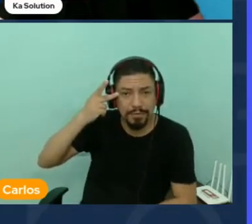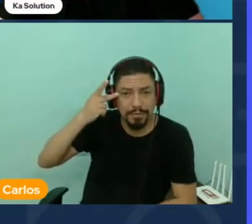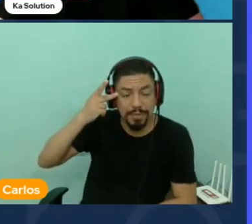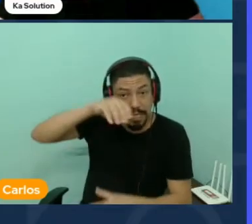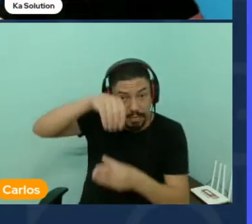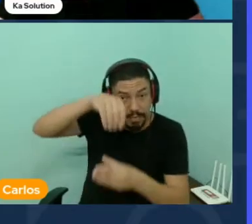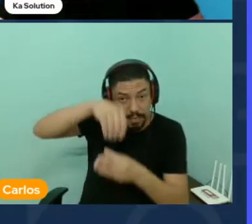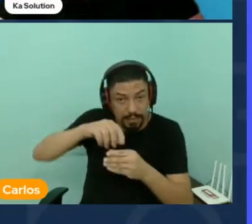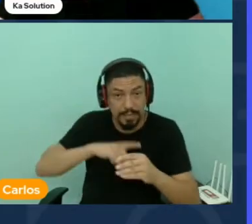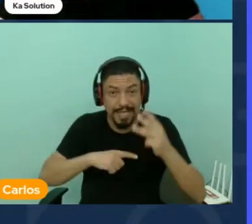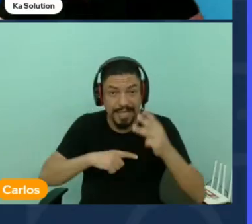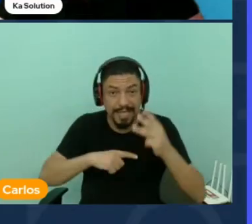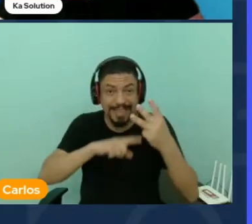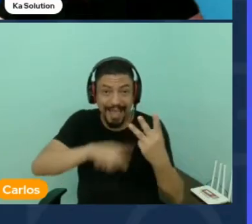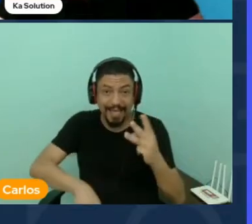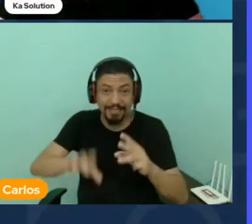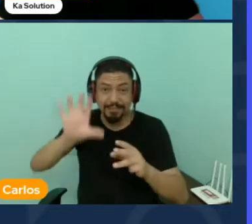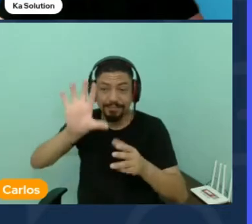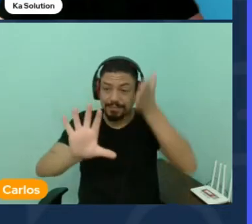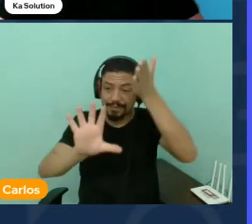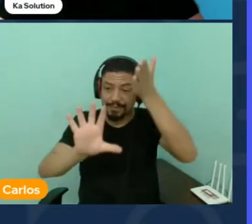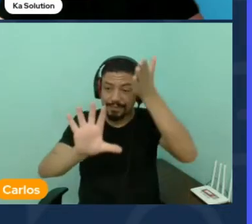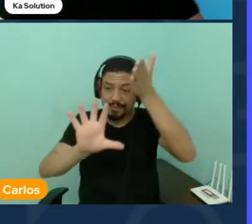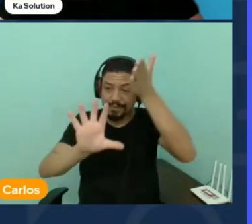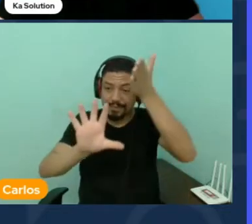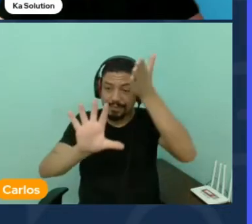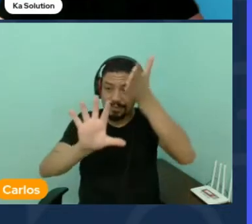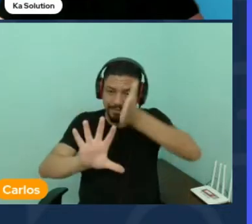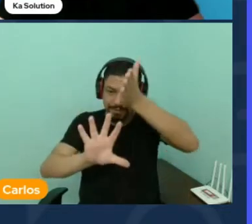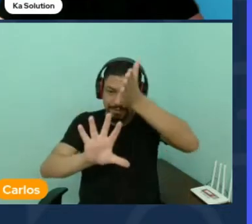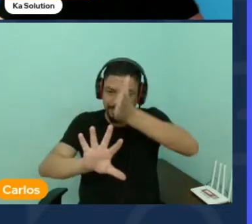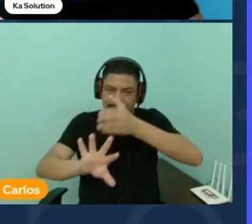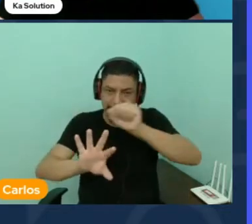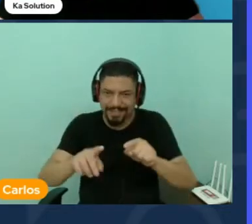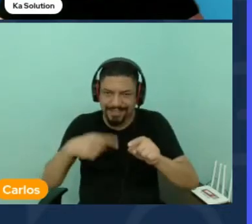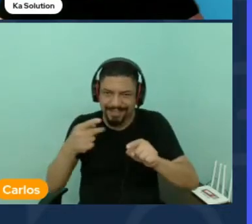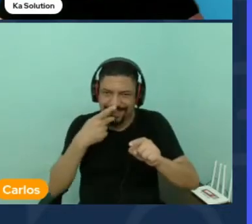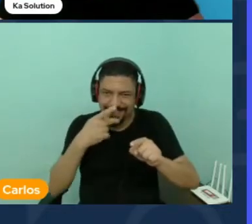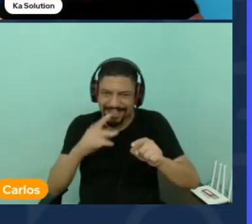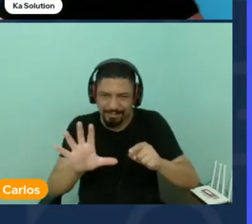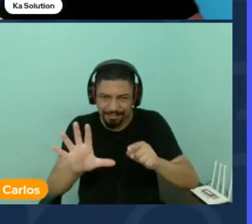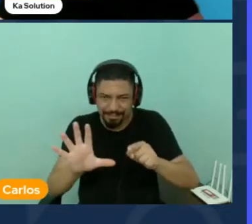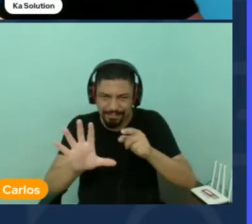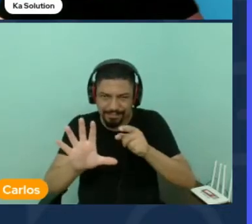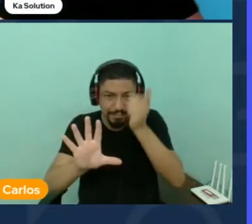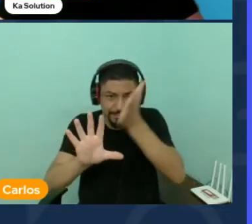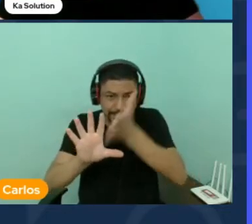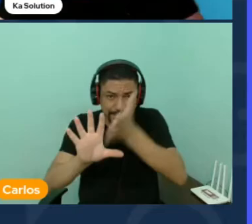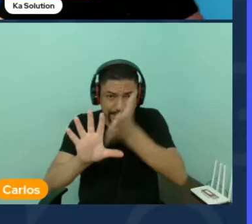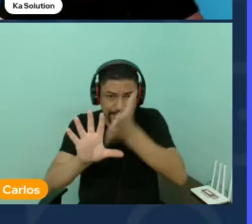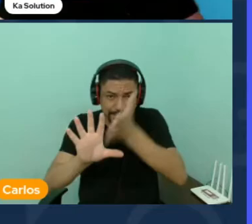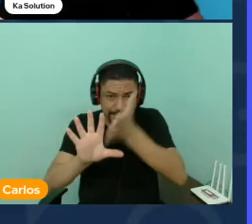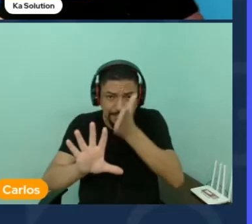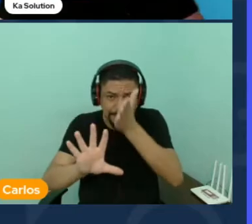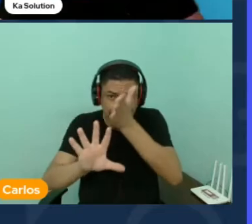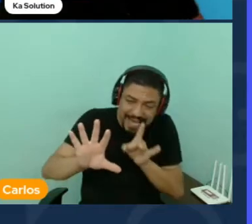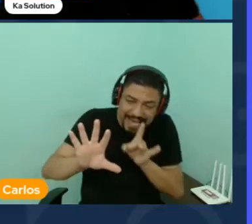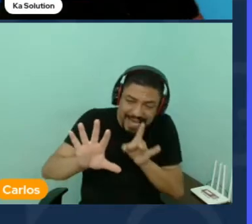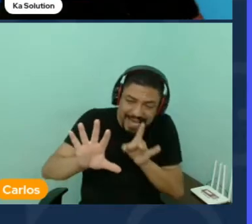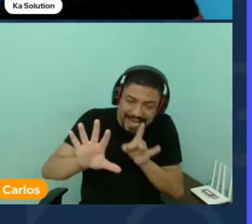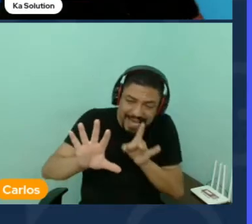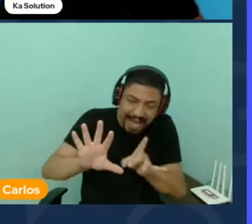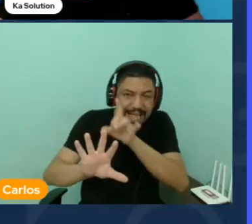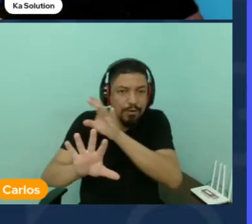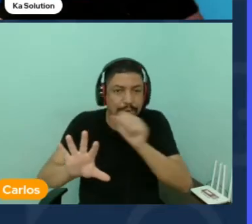as 3 zonas de disponibilidade que a gente falou. E dentro de cada uma dessas zonas de